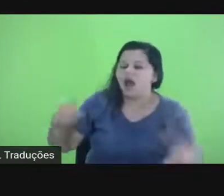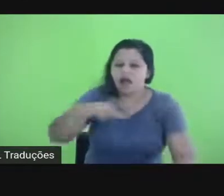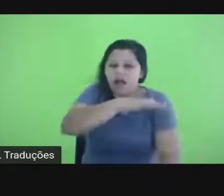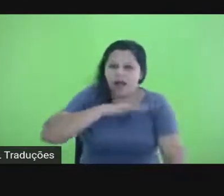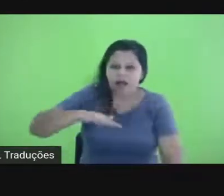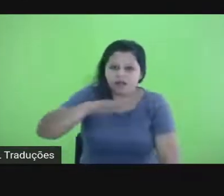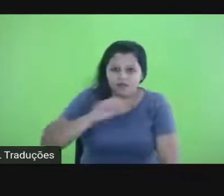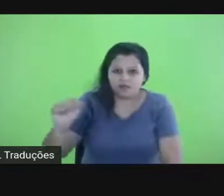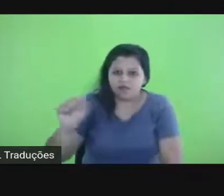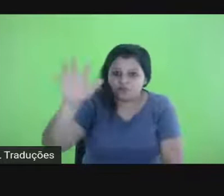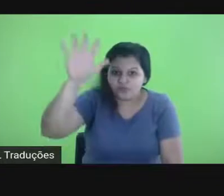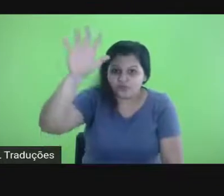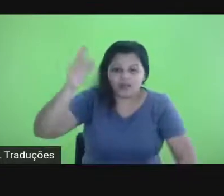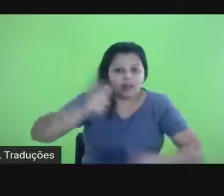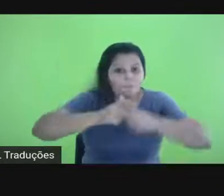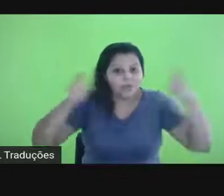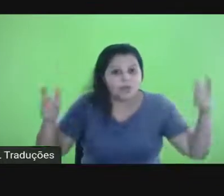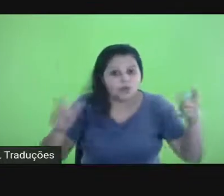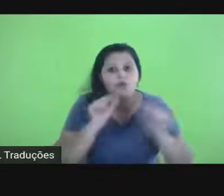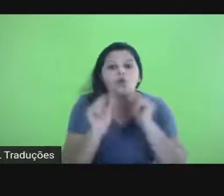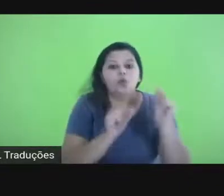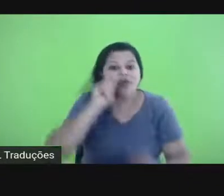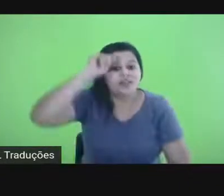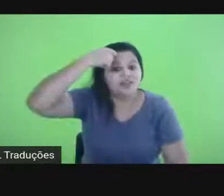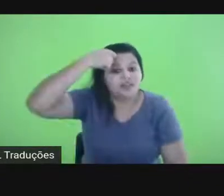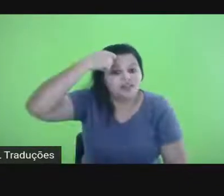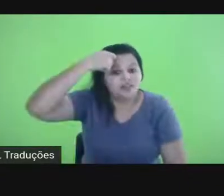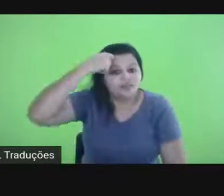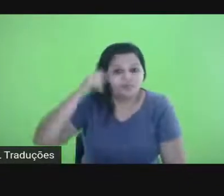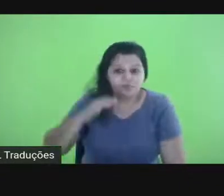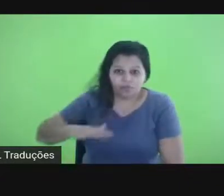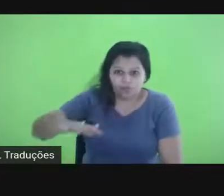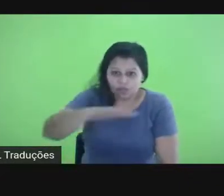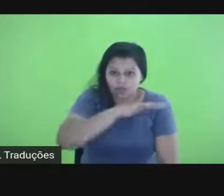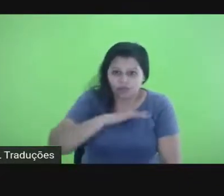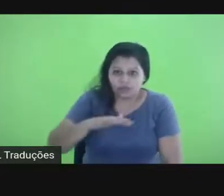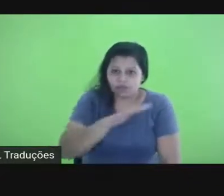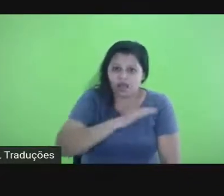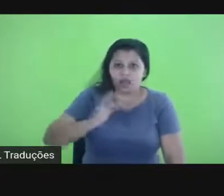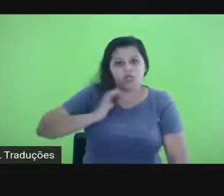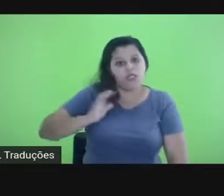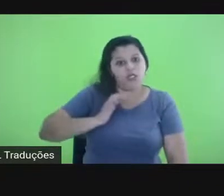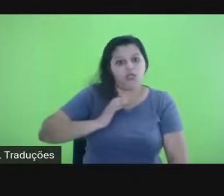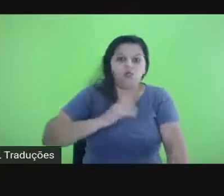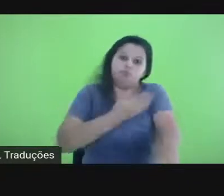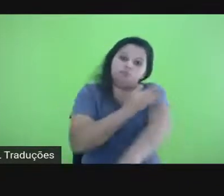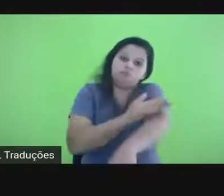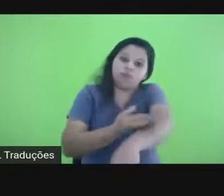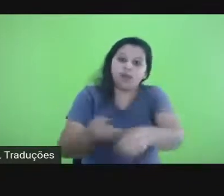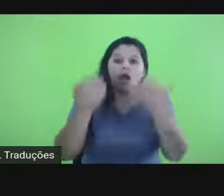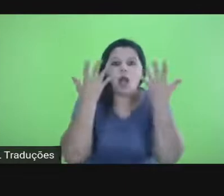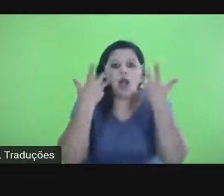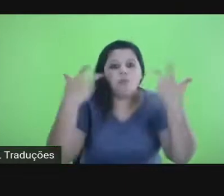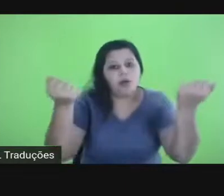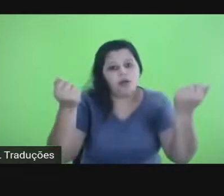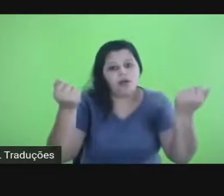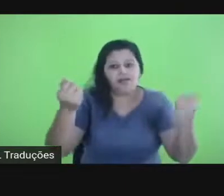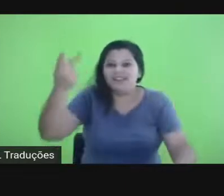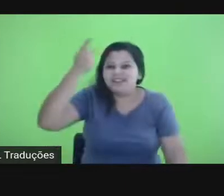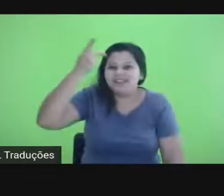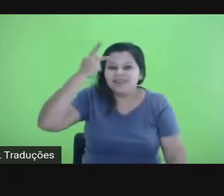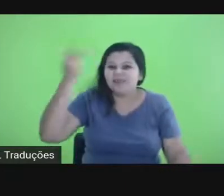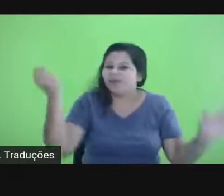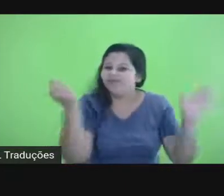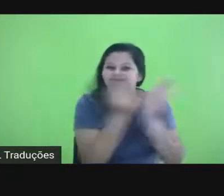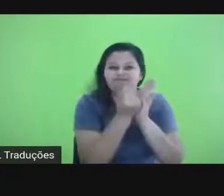favelizadas são pretas na sua maioria, e as áreas onde você tem uma maior renda per capita são brancas, né? Aqui em São Paulo isso é muito